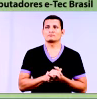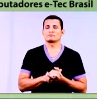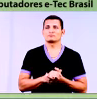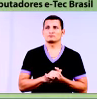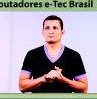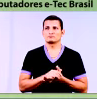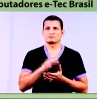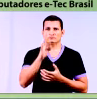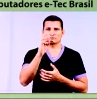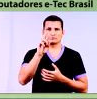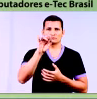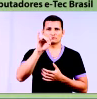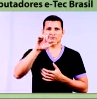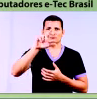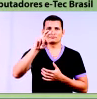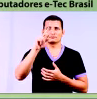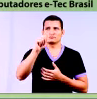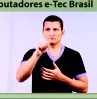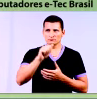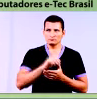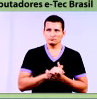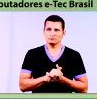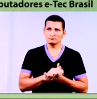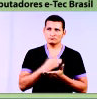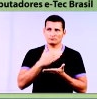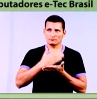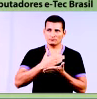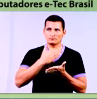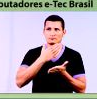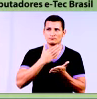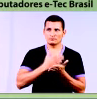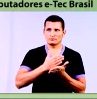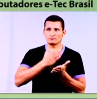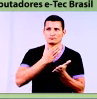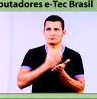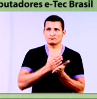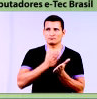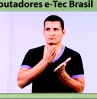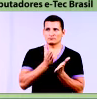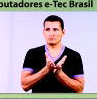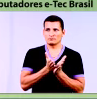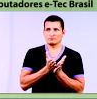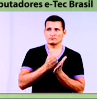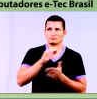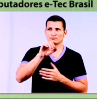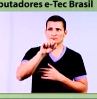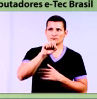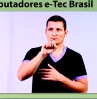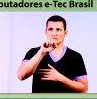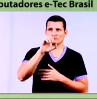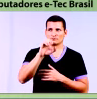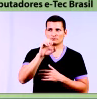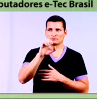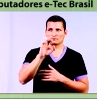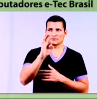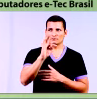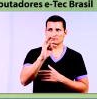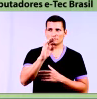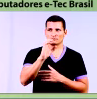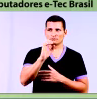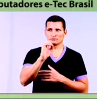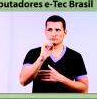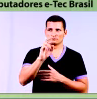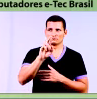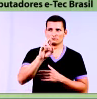aqui, e aqui eu tenho os setores. Professor Thiago, o tamanho do setor? O tamanho do setor